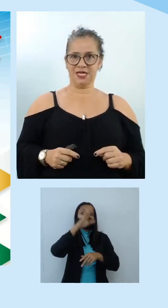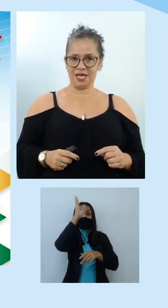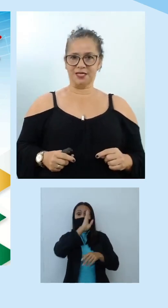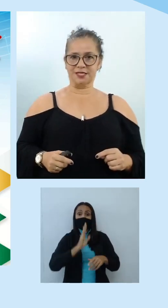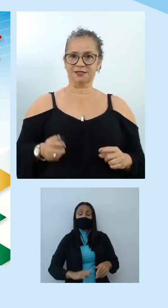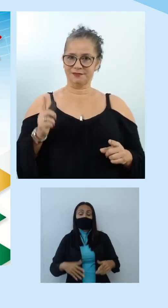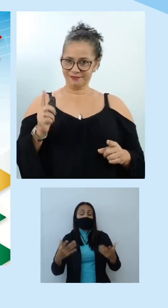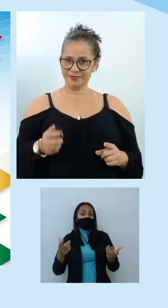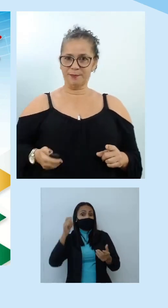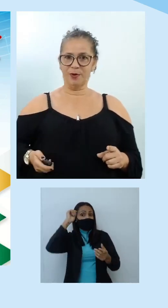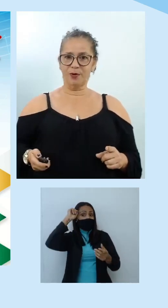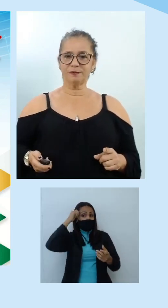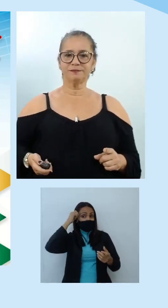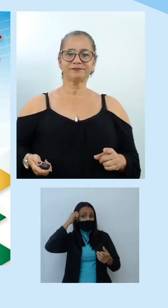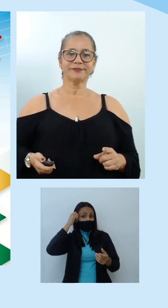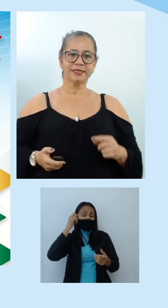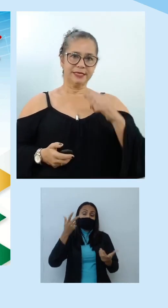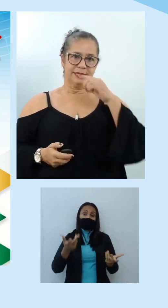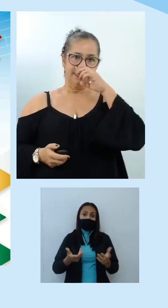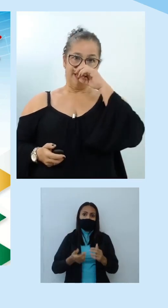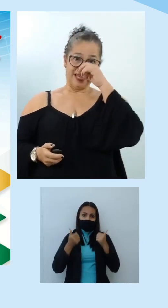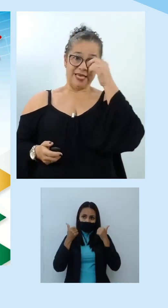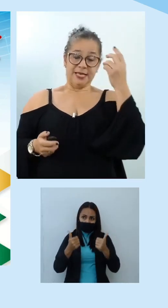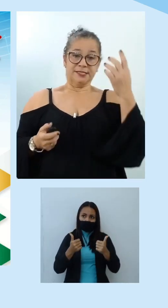pessoas negras, tá bom?